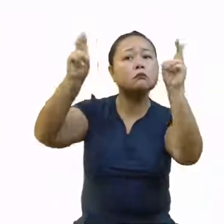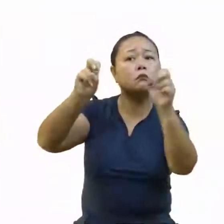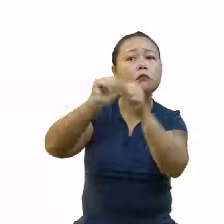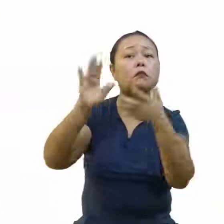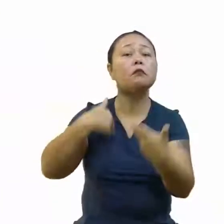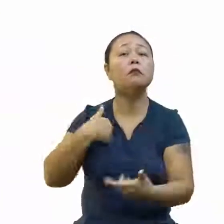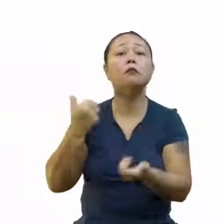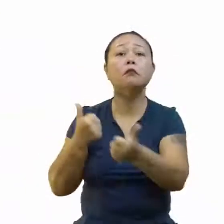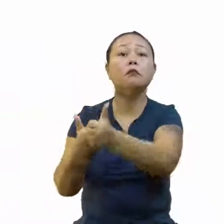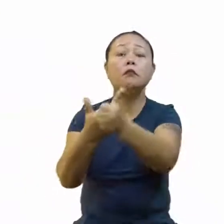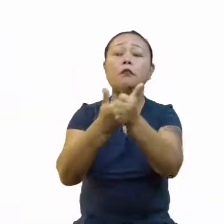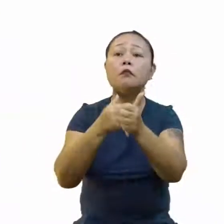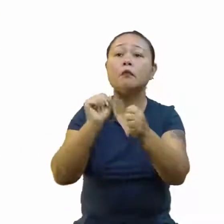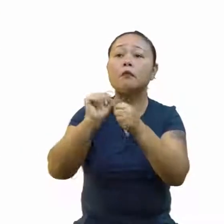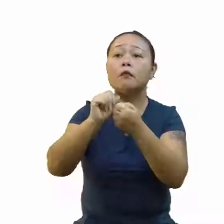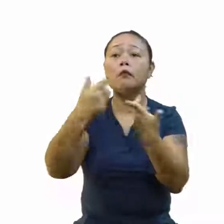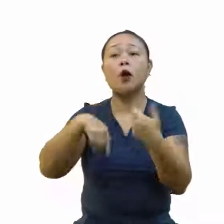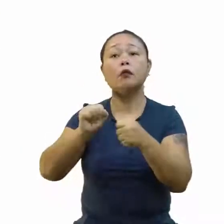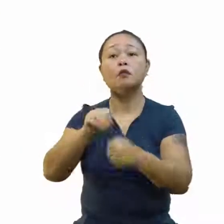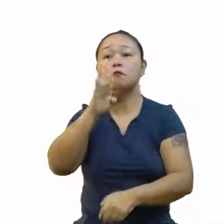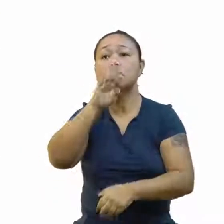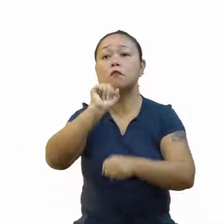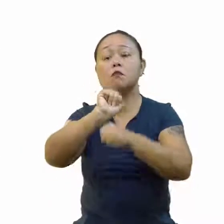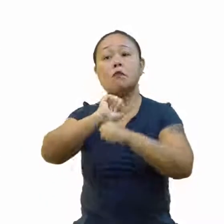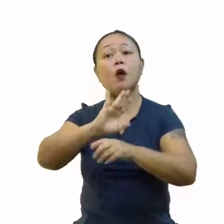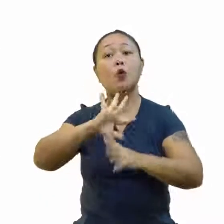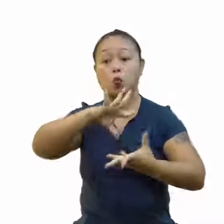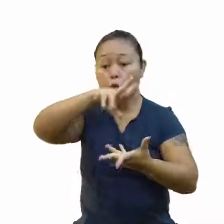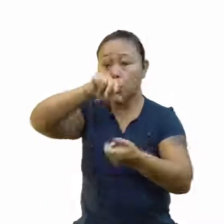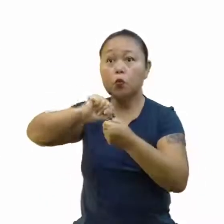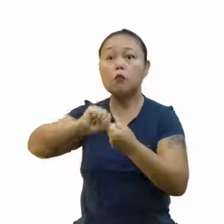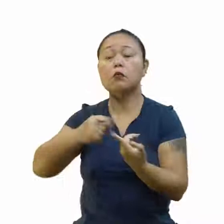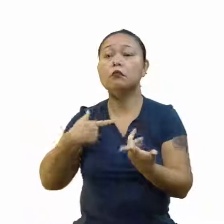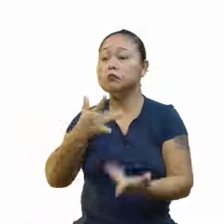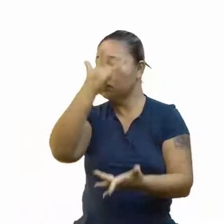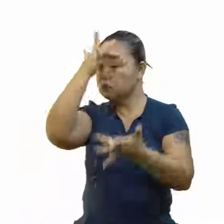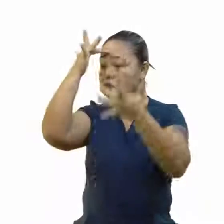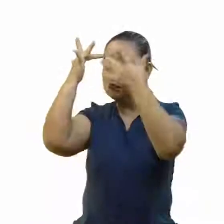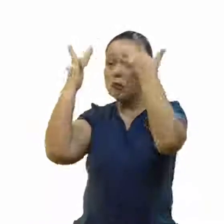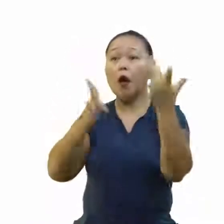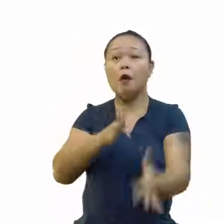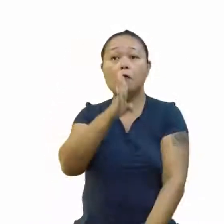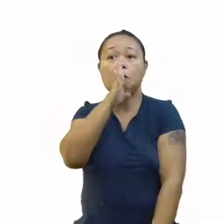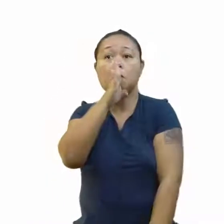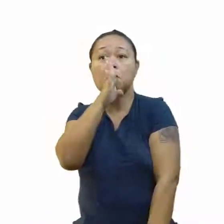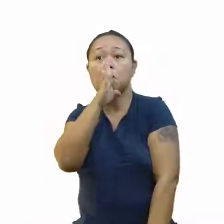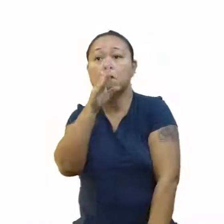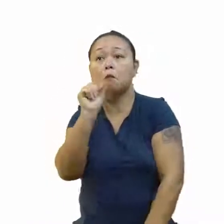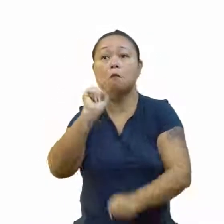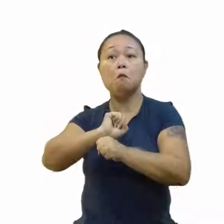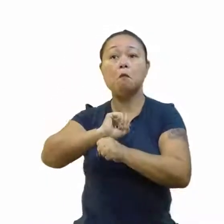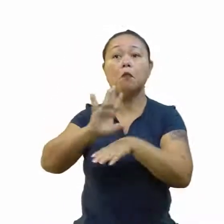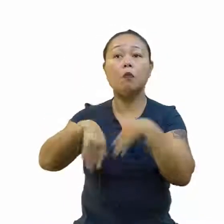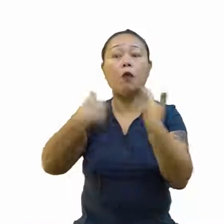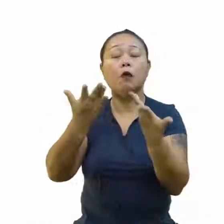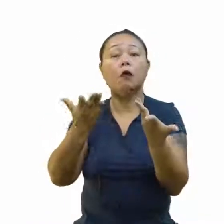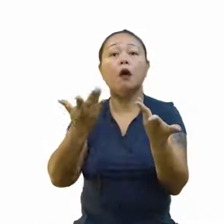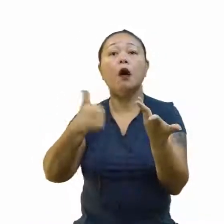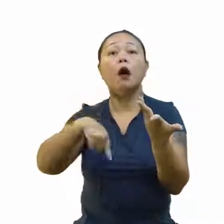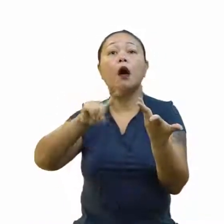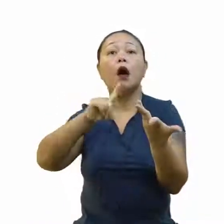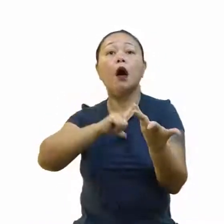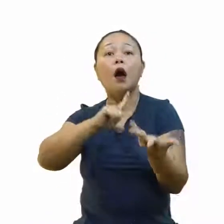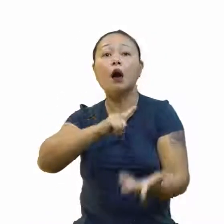aí um mapa sobre sedentarismo no mundo, Então, nós temos aqui um percentual que eu quero chamar a atenção, de 40%